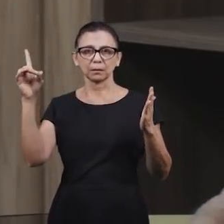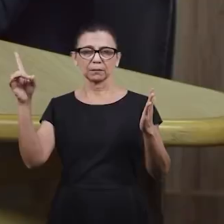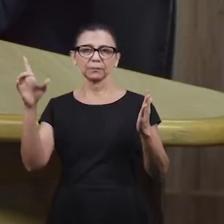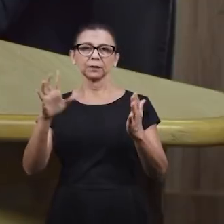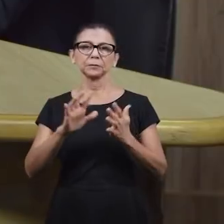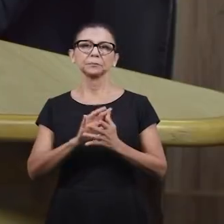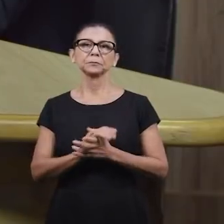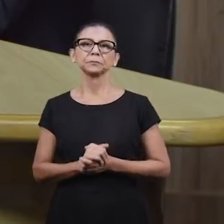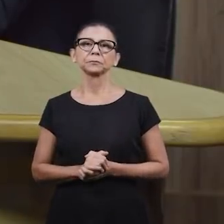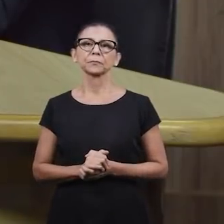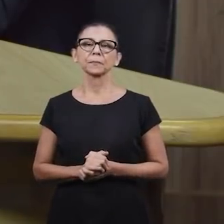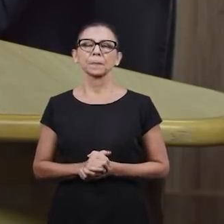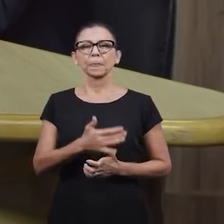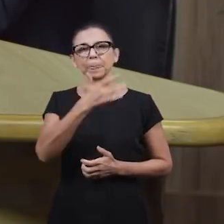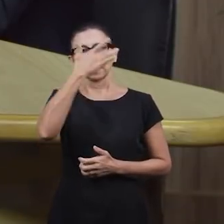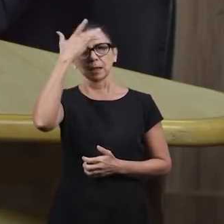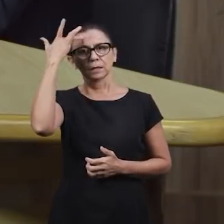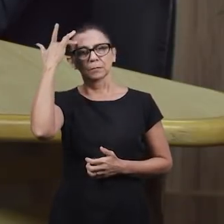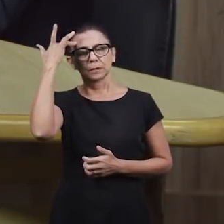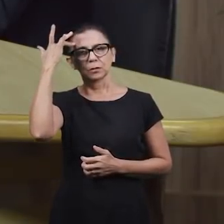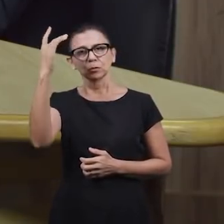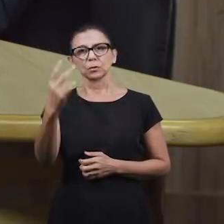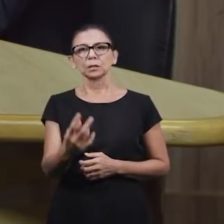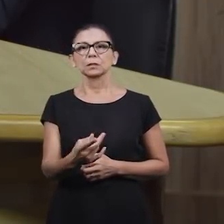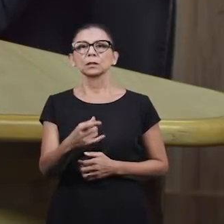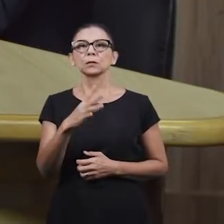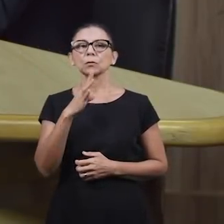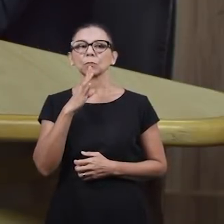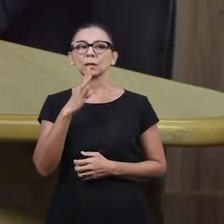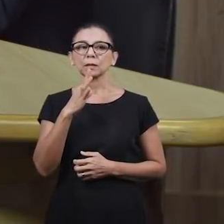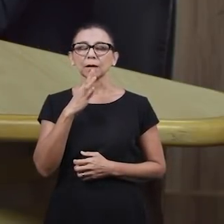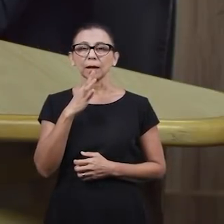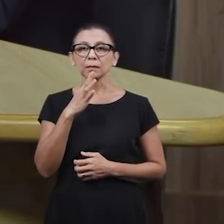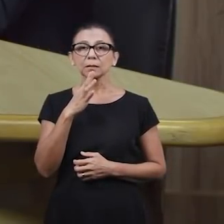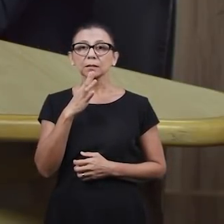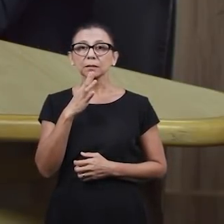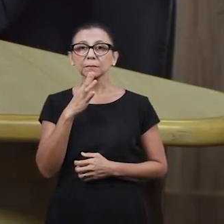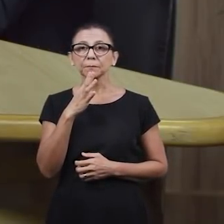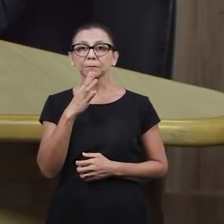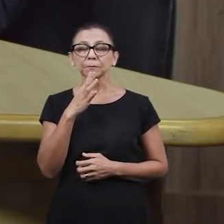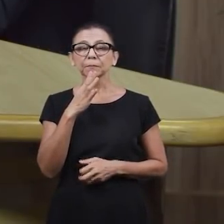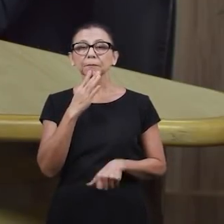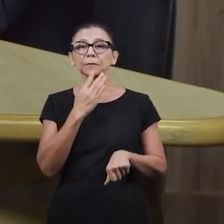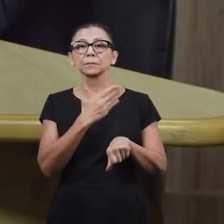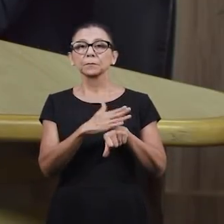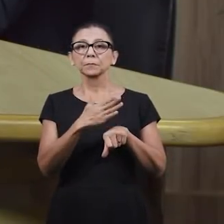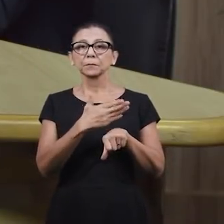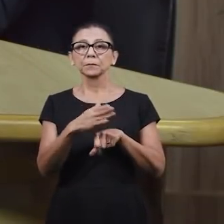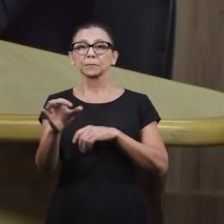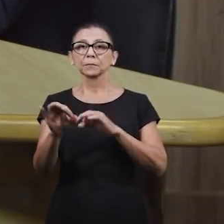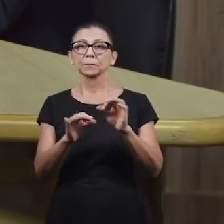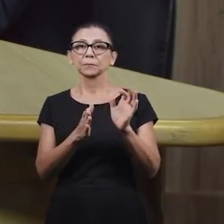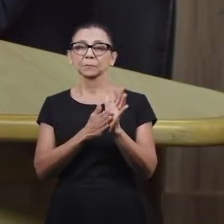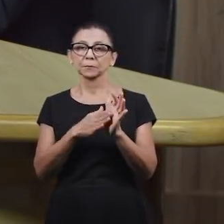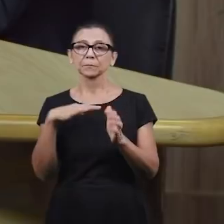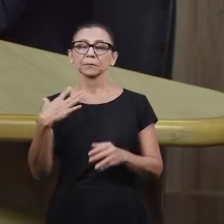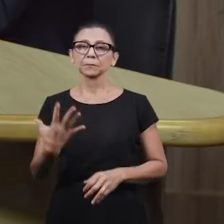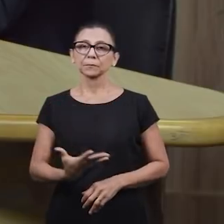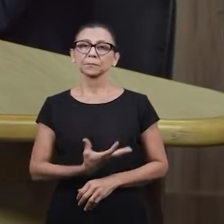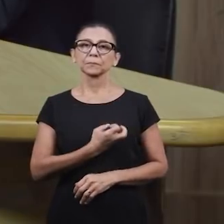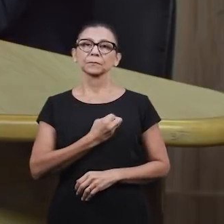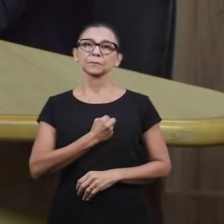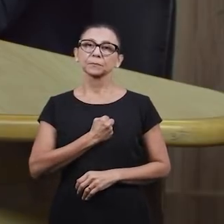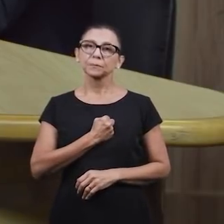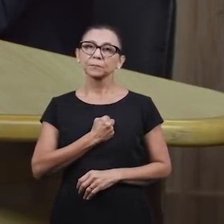com a mensagem de Jesus, aqueles que ouvem, aqueles que tomam conhecimento e aqueles que vivem essa palavra, vivem esse projeto, que são aqueles que estão